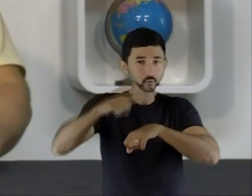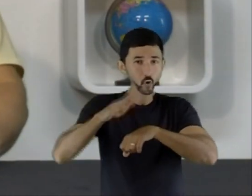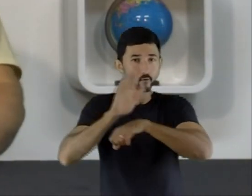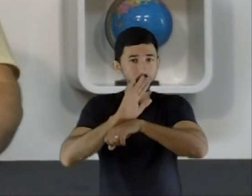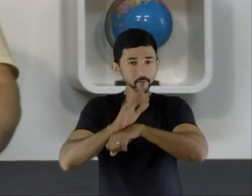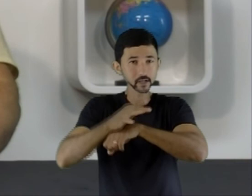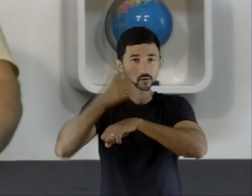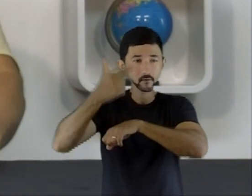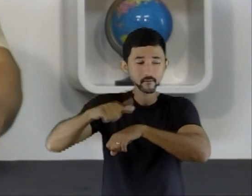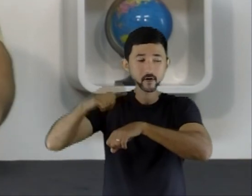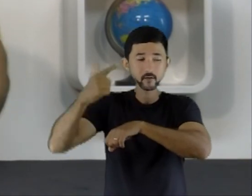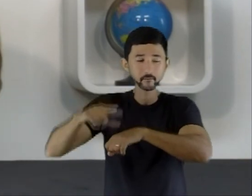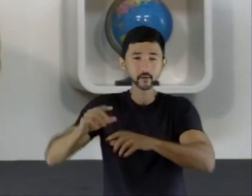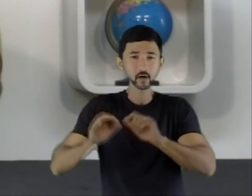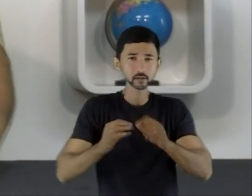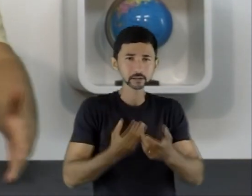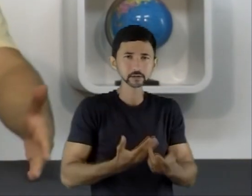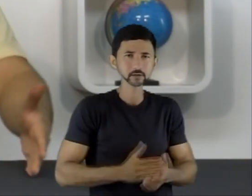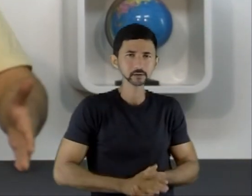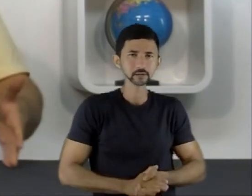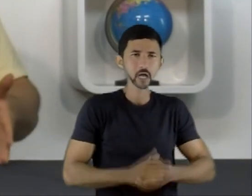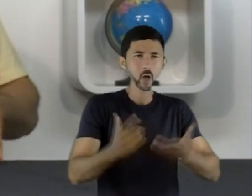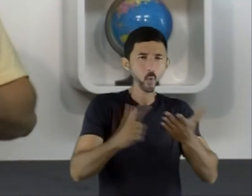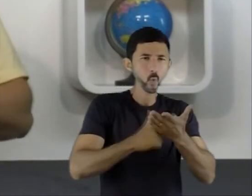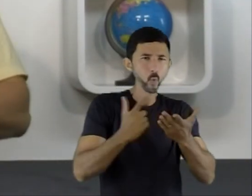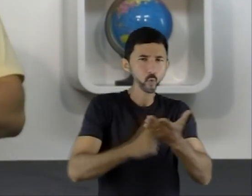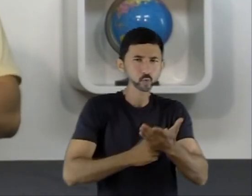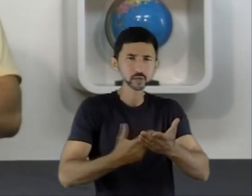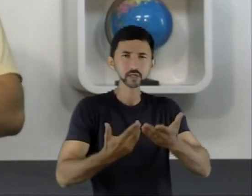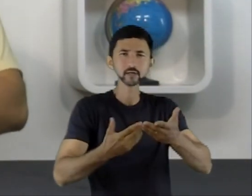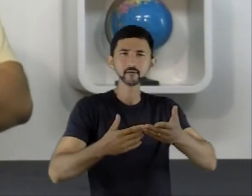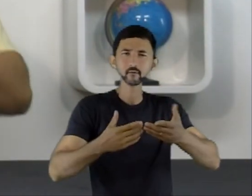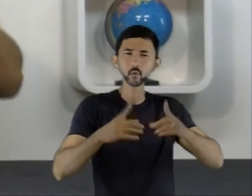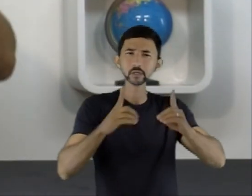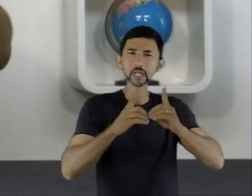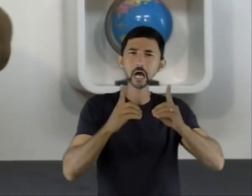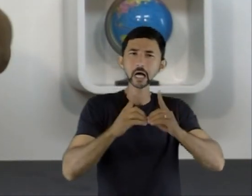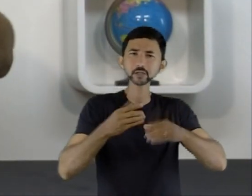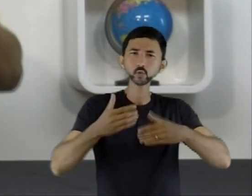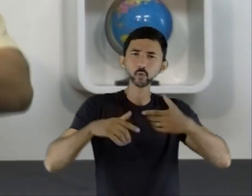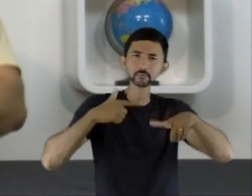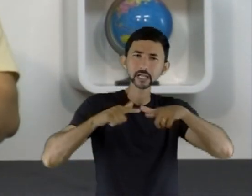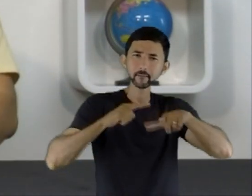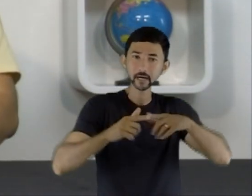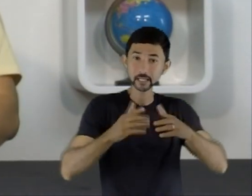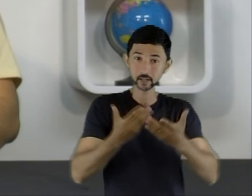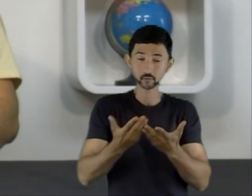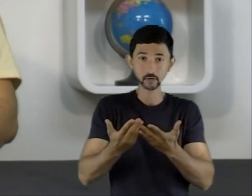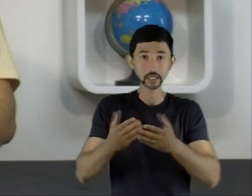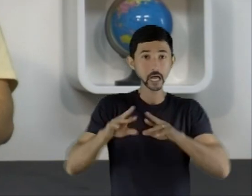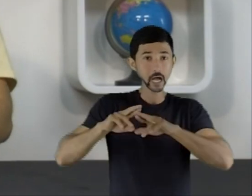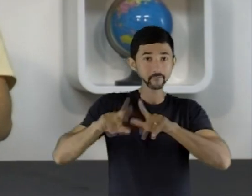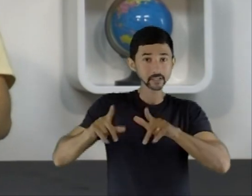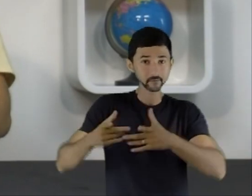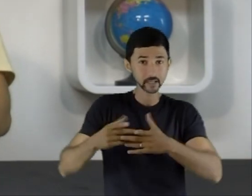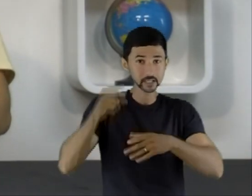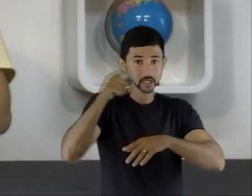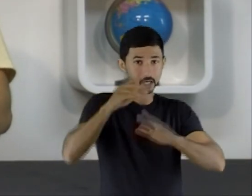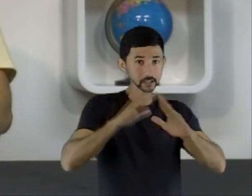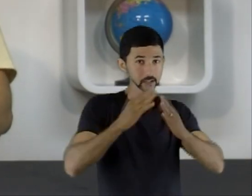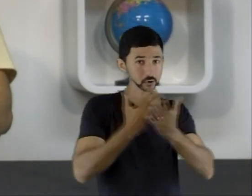vídeos, que você... O livro didático que está sendo trabalhado na sua escola, que pode ser diferente desse das referências que eu estou